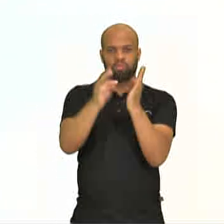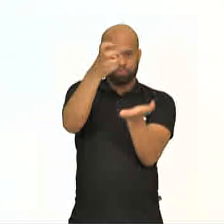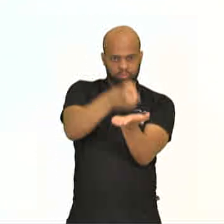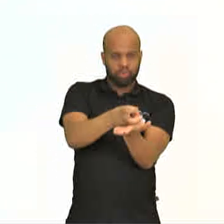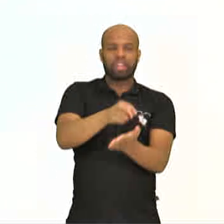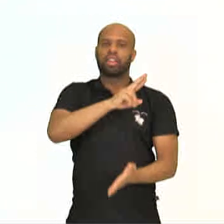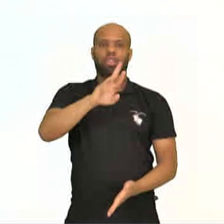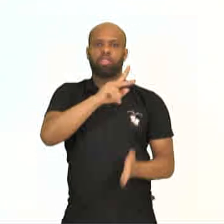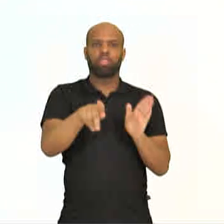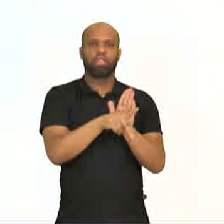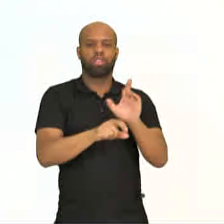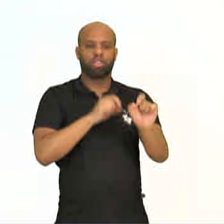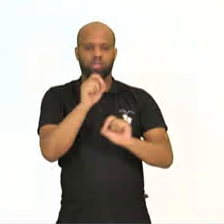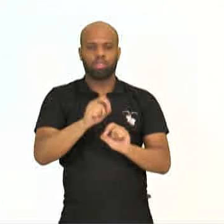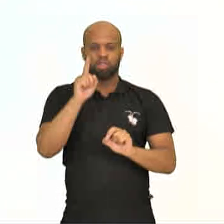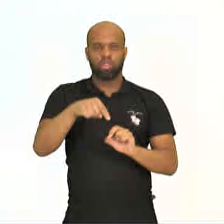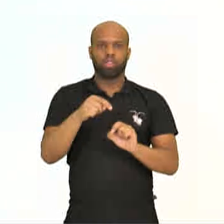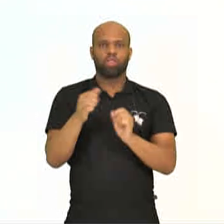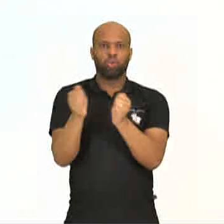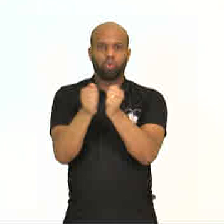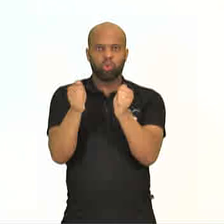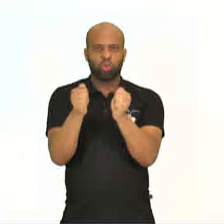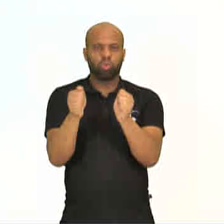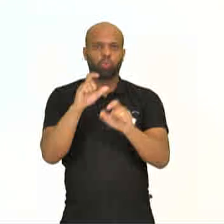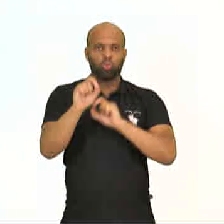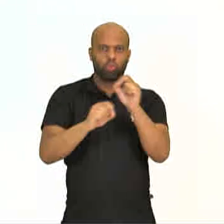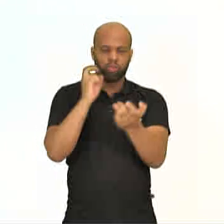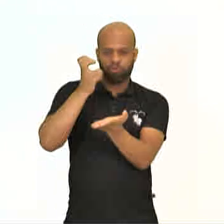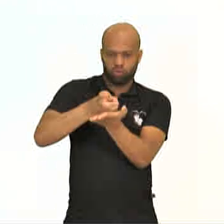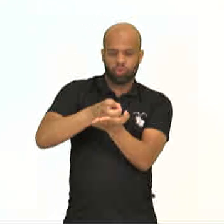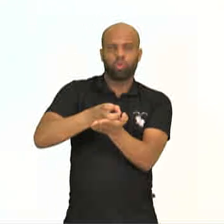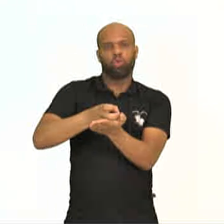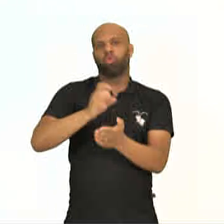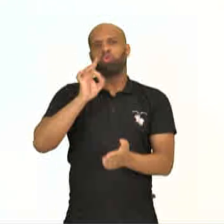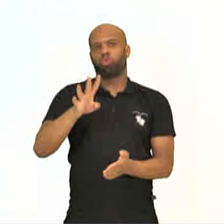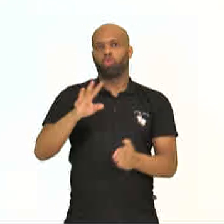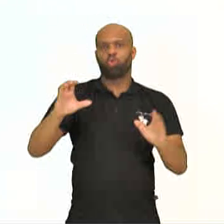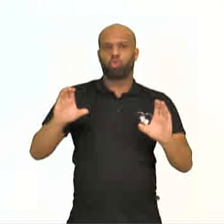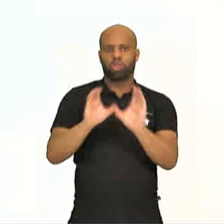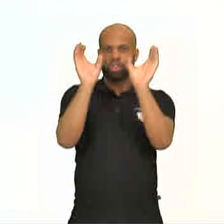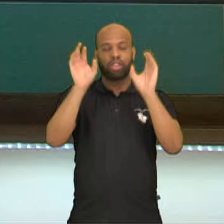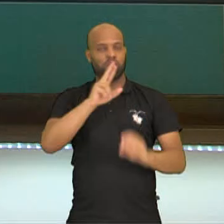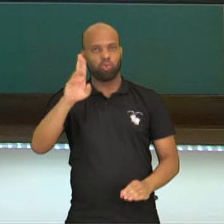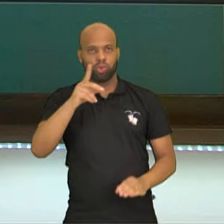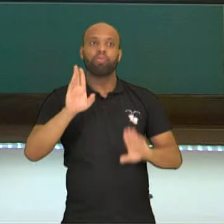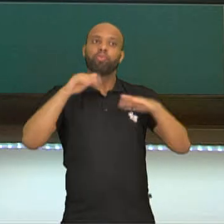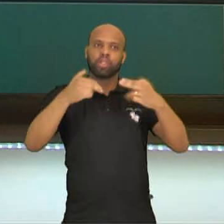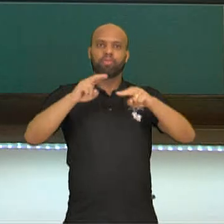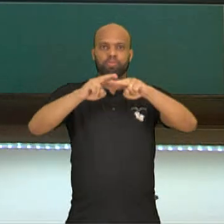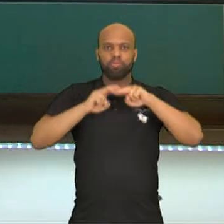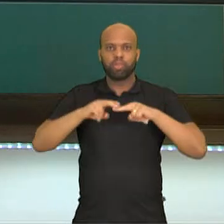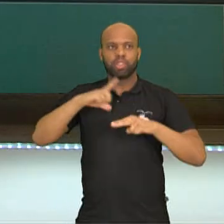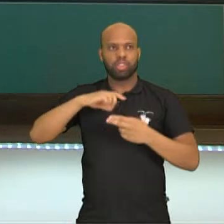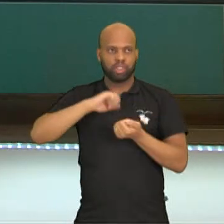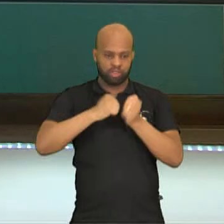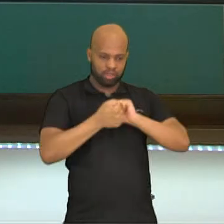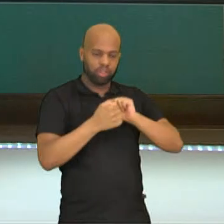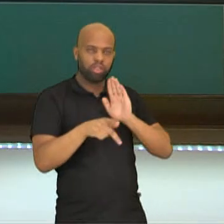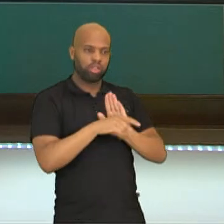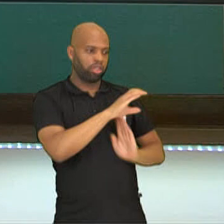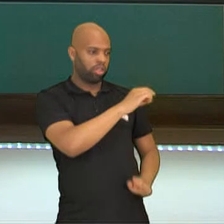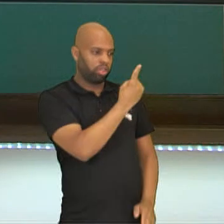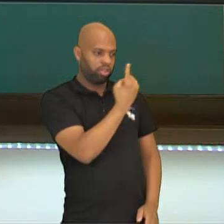tratavam do resultado de uma assembleia de atritos de fósseis ou de uma mera coincidência. Então, através da datação do